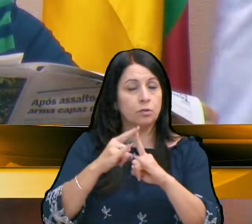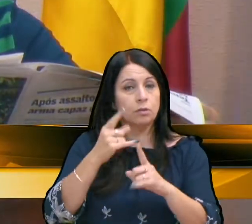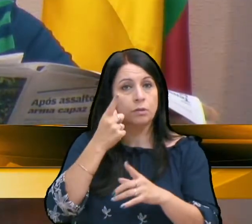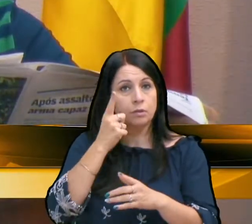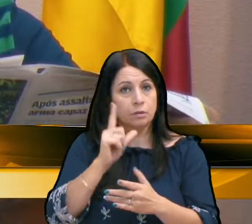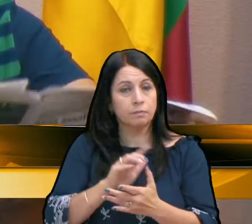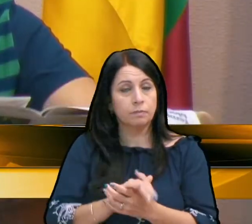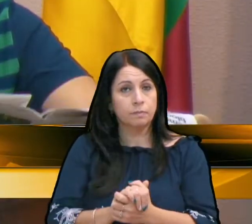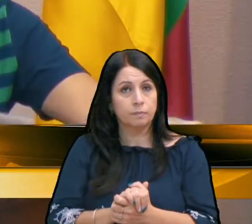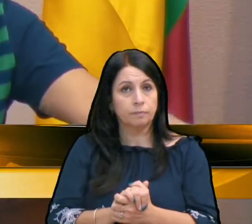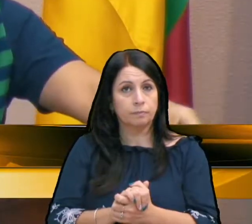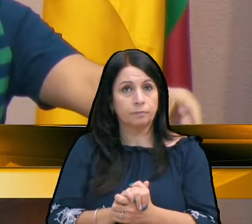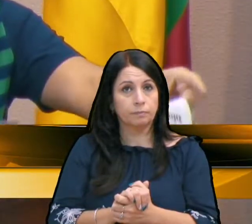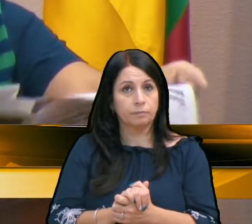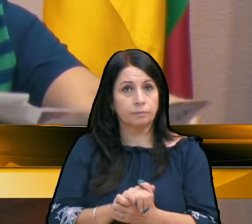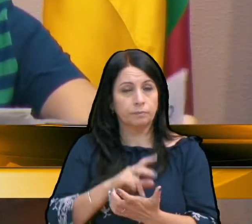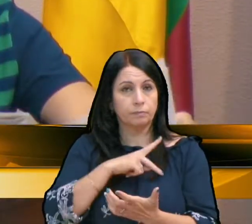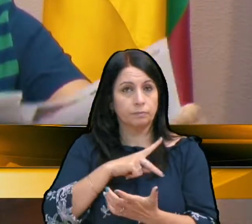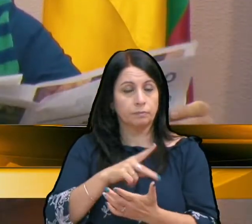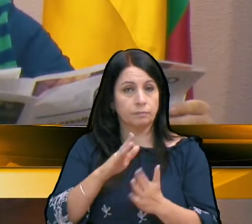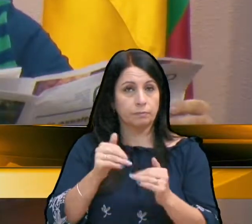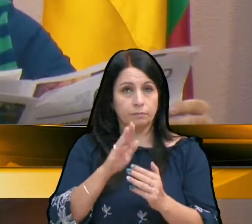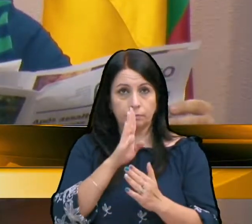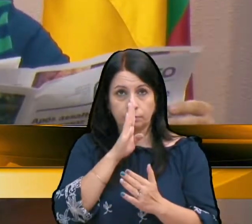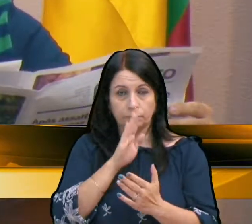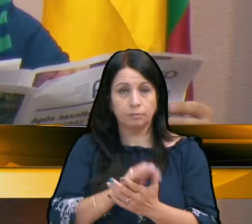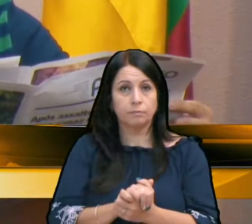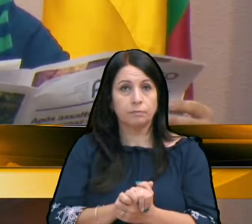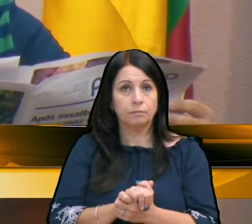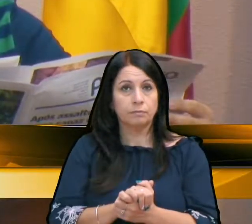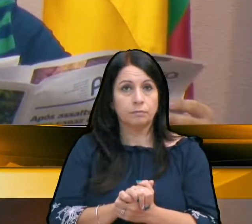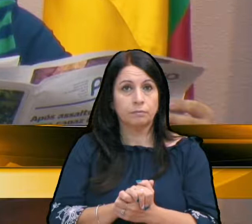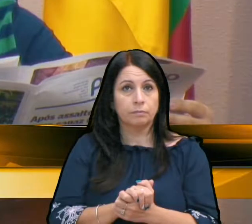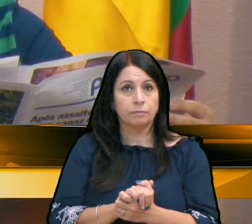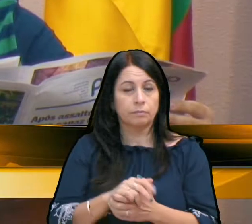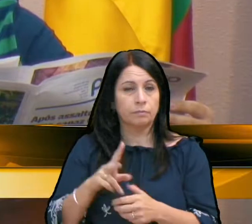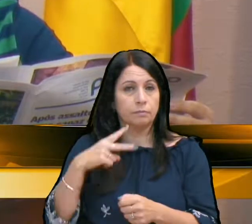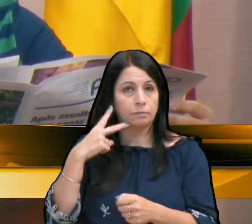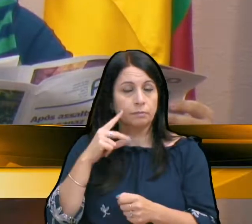Que as entidades ganham... Senhor presidente, o senhor pode pedir o silêncio do vereador que está conversando?